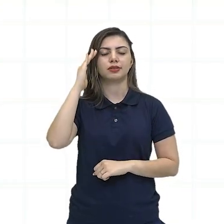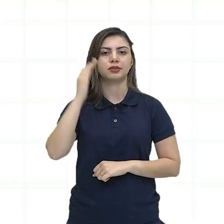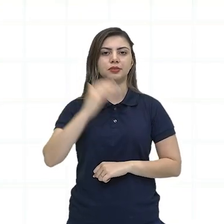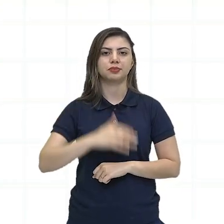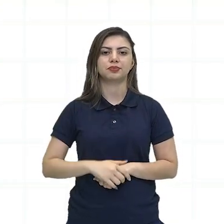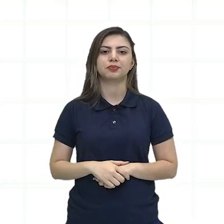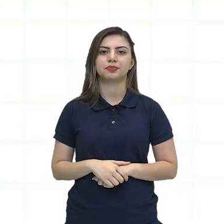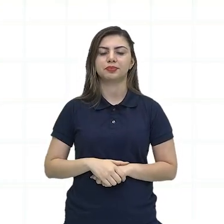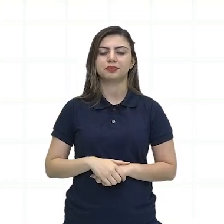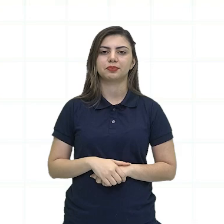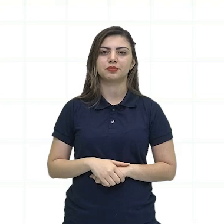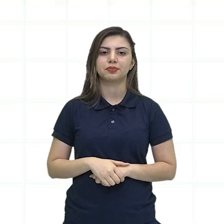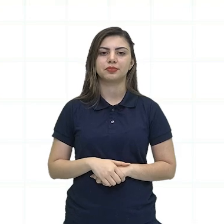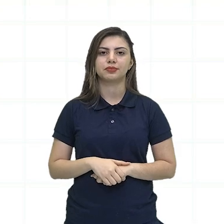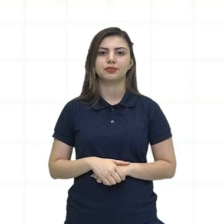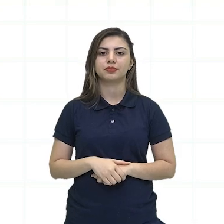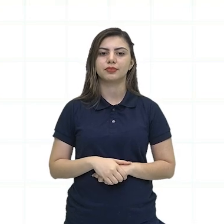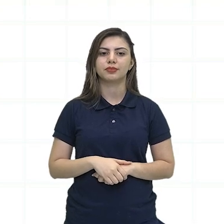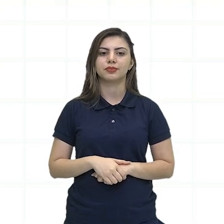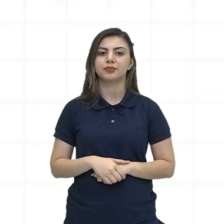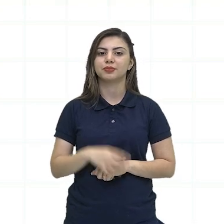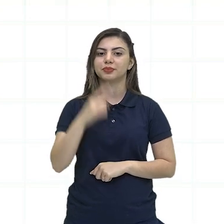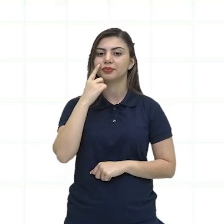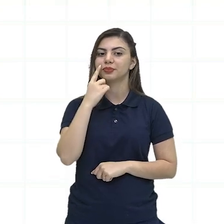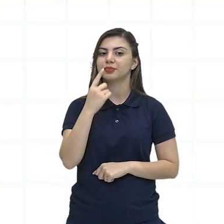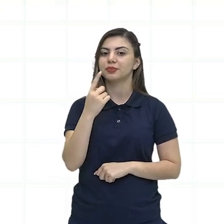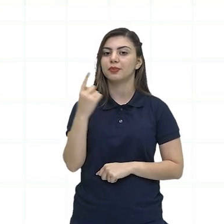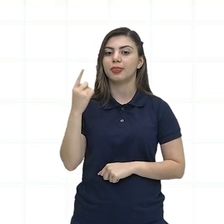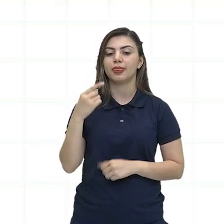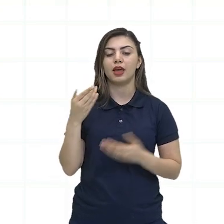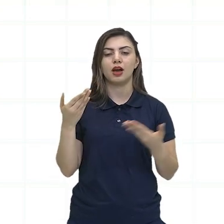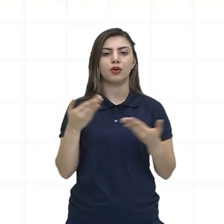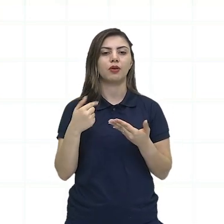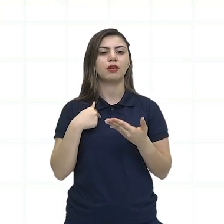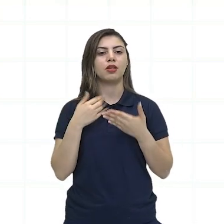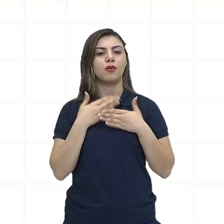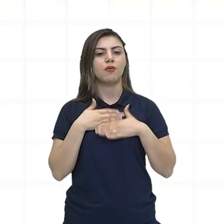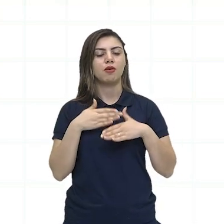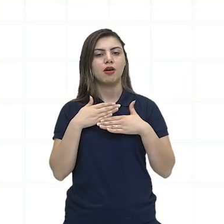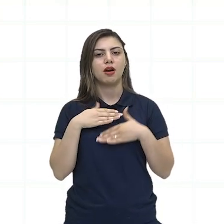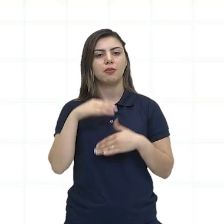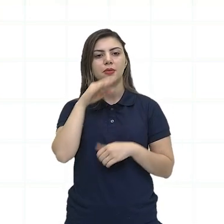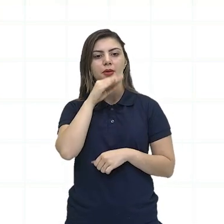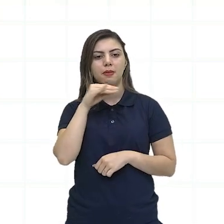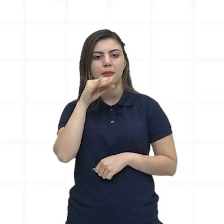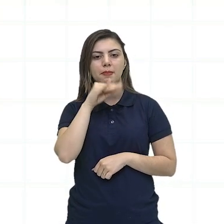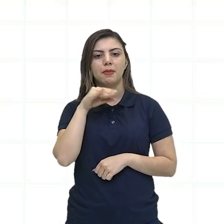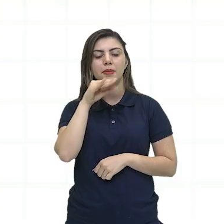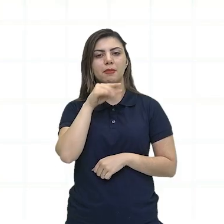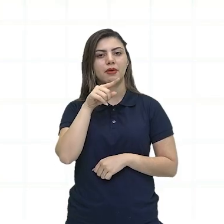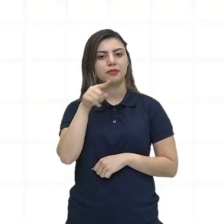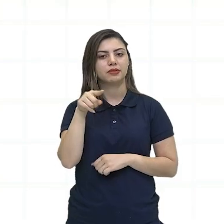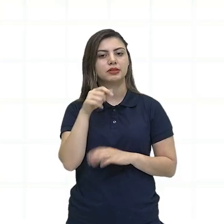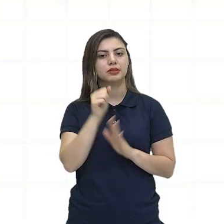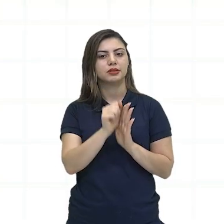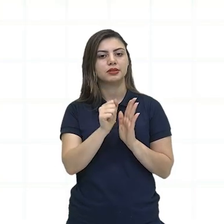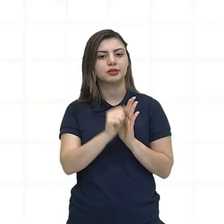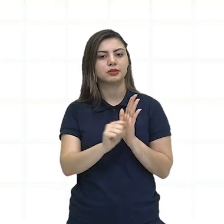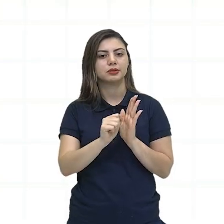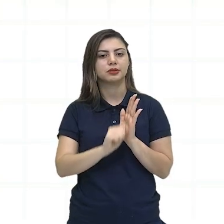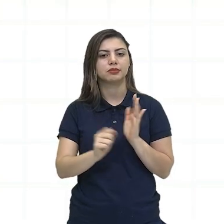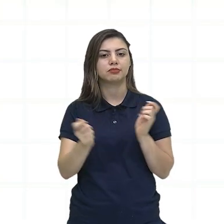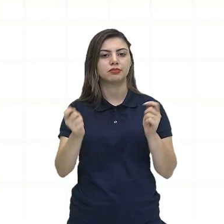aí nós vamos ver agora. Acompanhe, eu vou falar bem devagar para que vocês possam acompanhar, anotar,